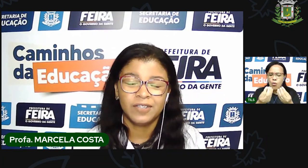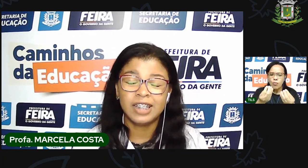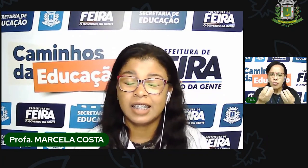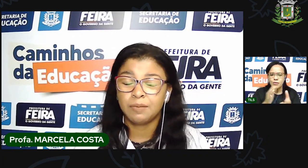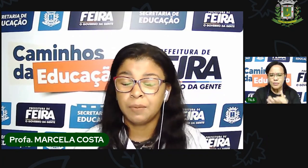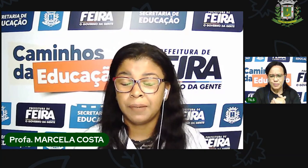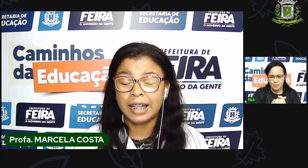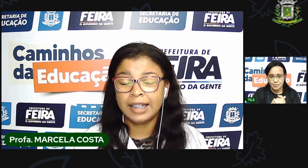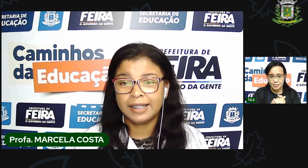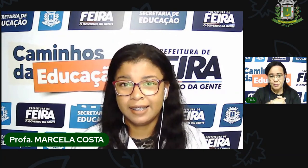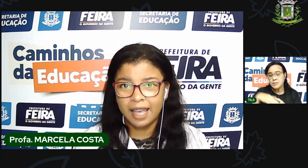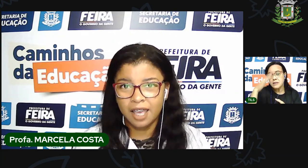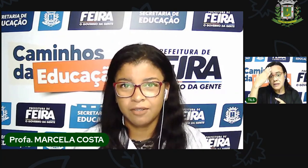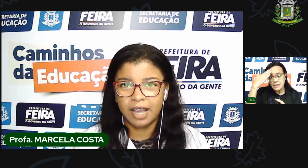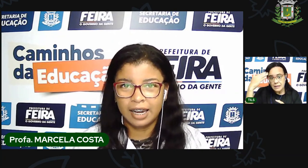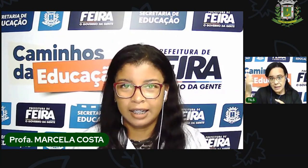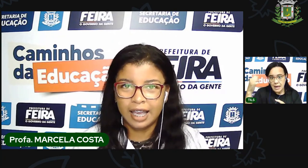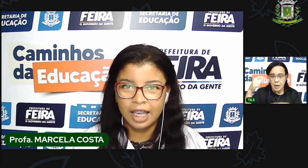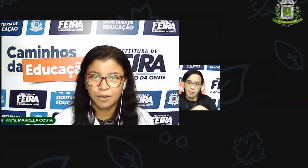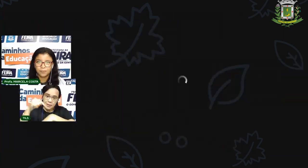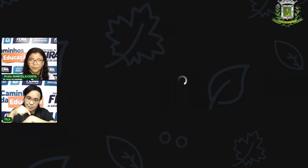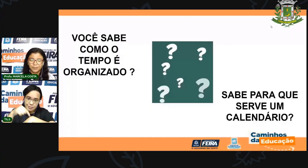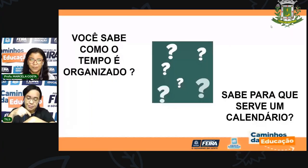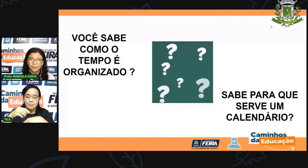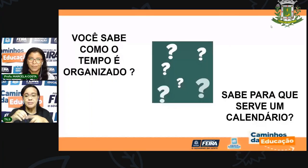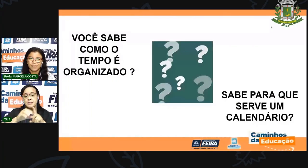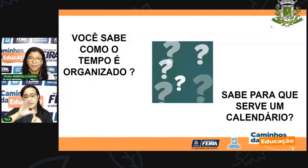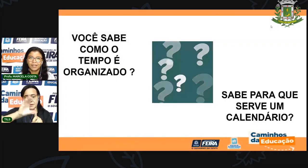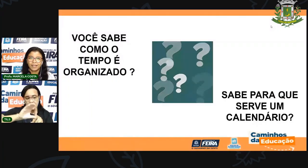Você sabe para que serve um calendário?